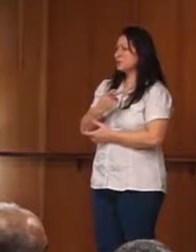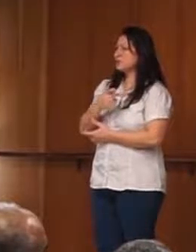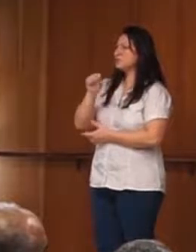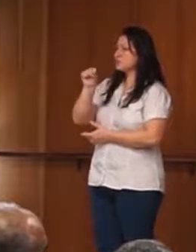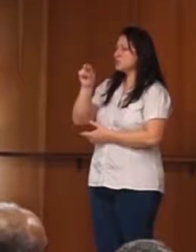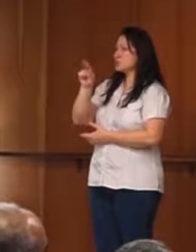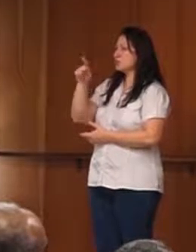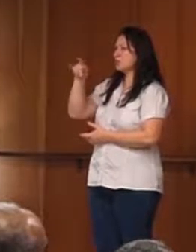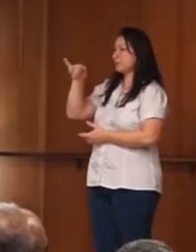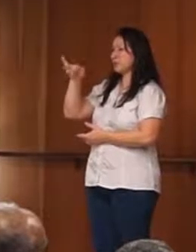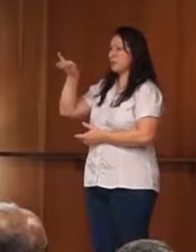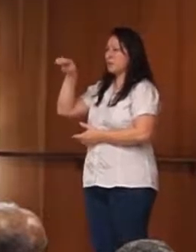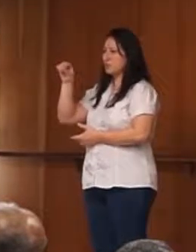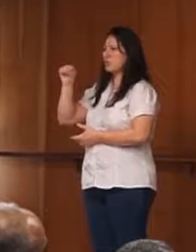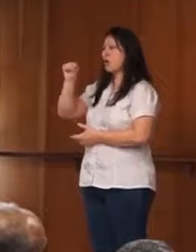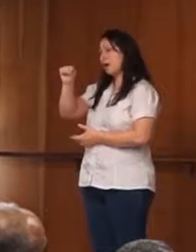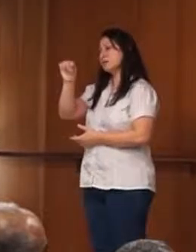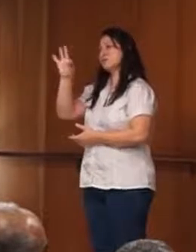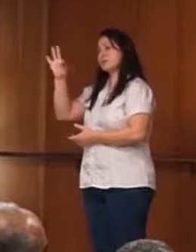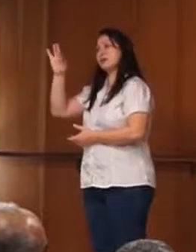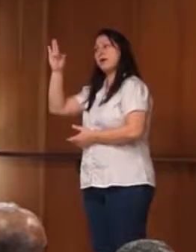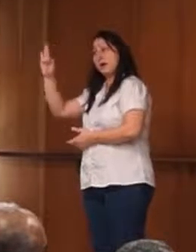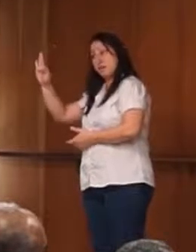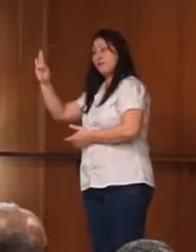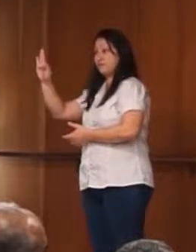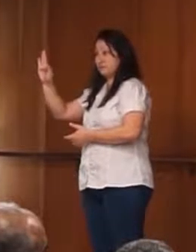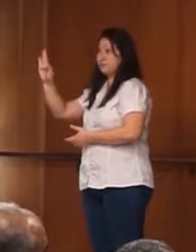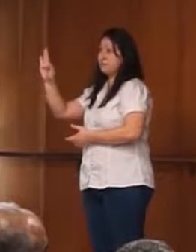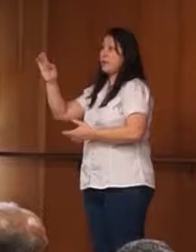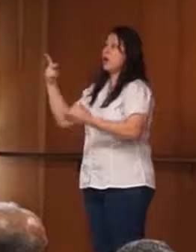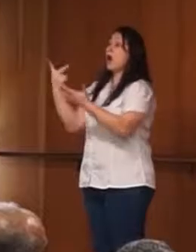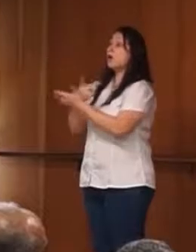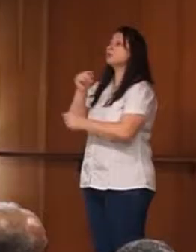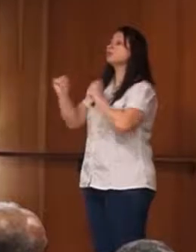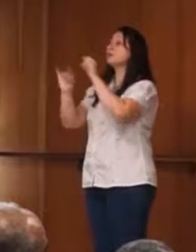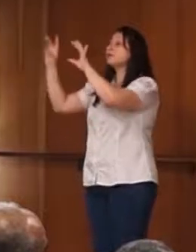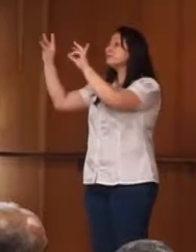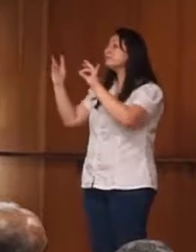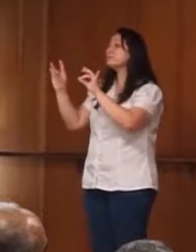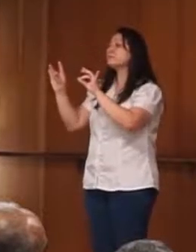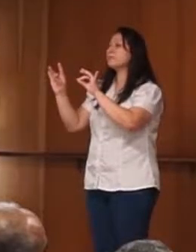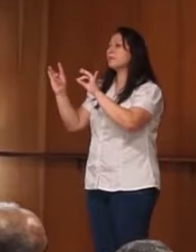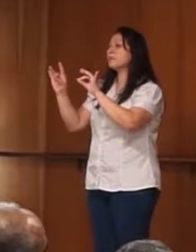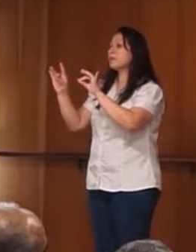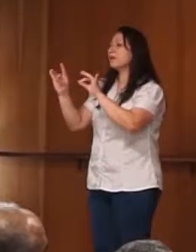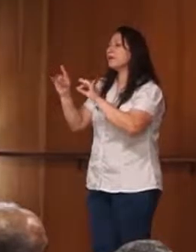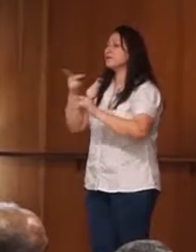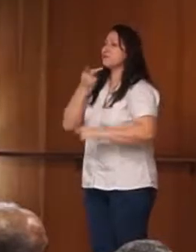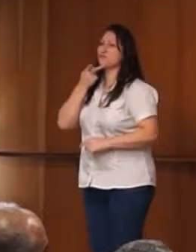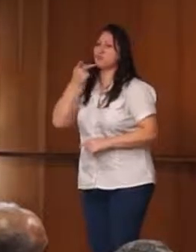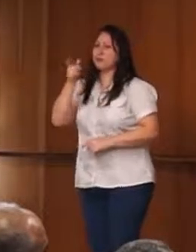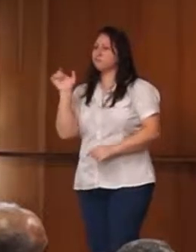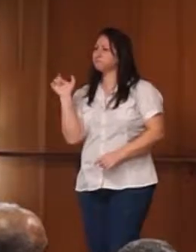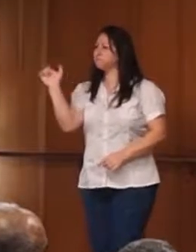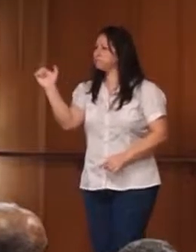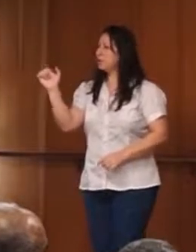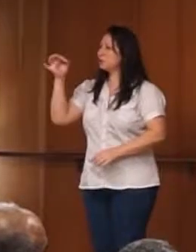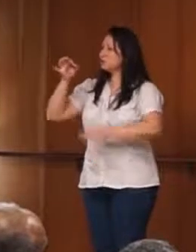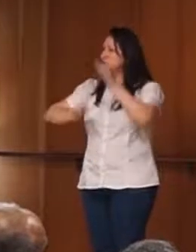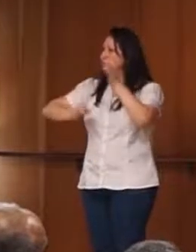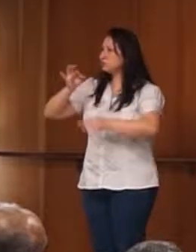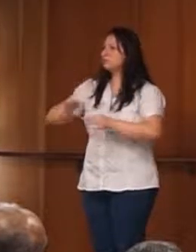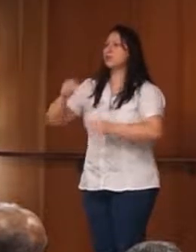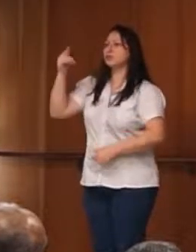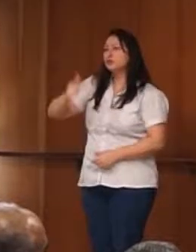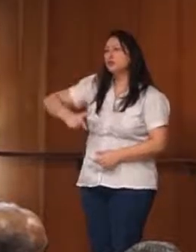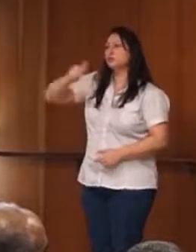quando apoiou ou aprovou as ações afirmativas, que foi um brocardo jurídico que teria sido repetido,